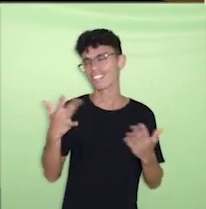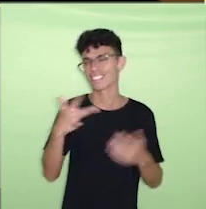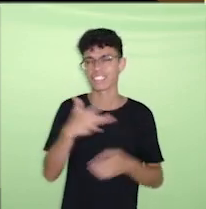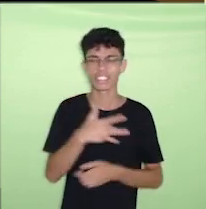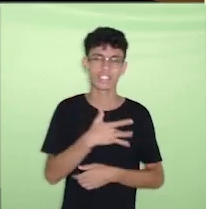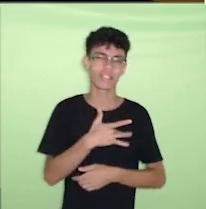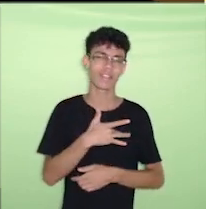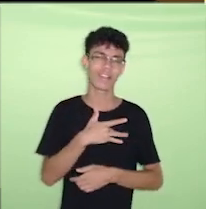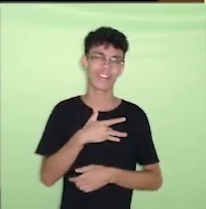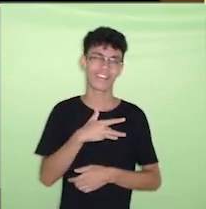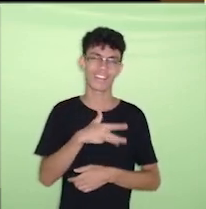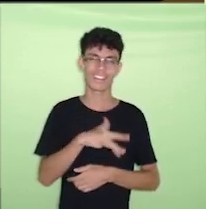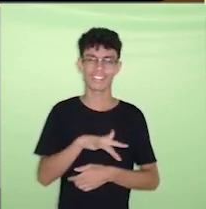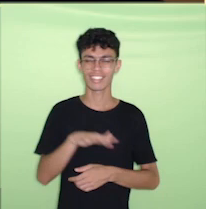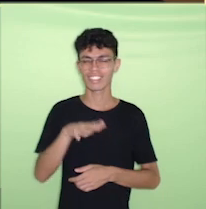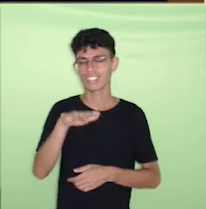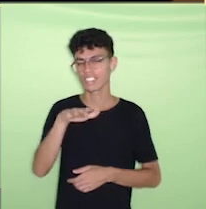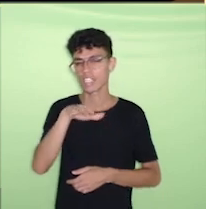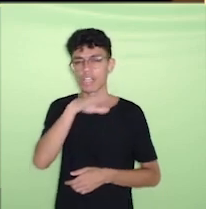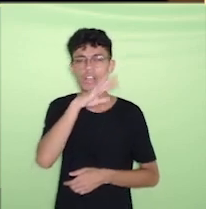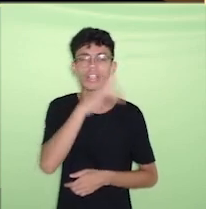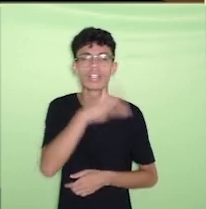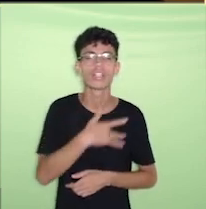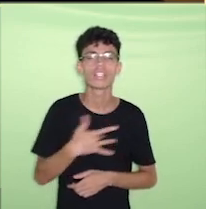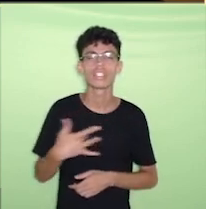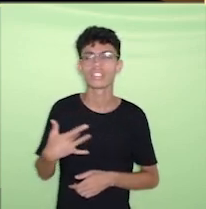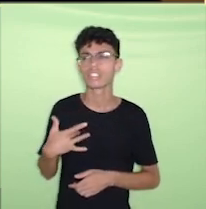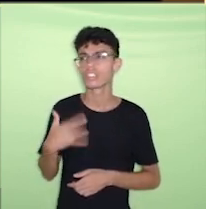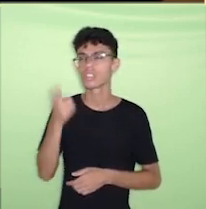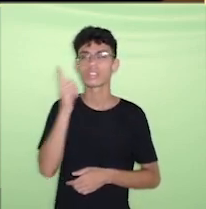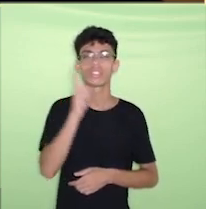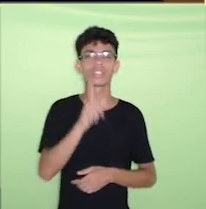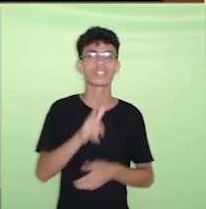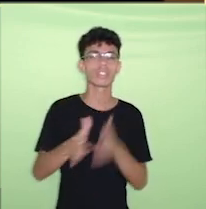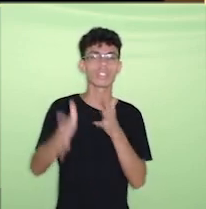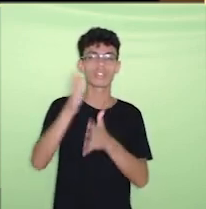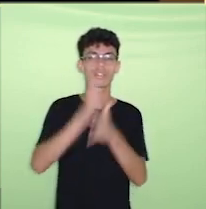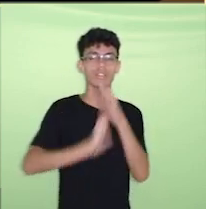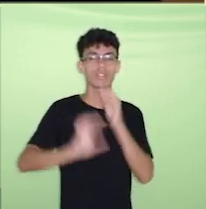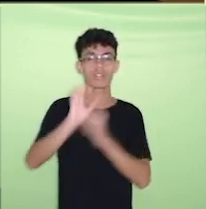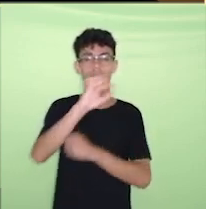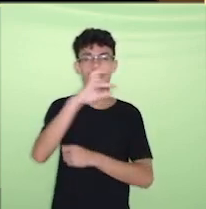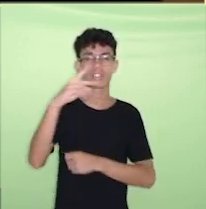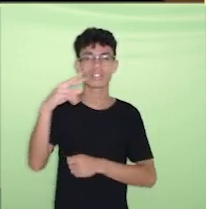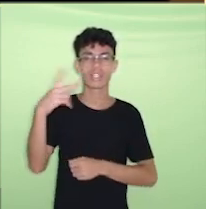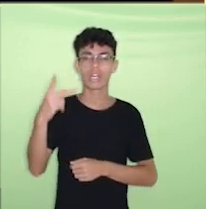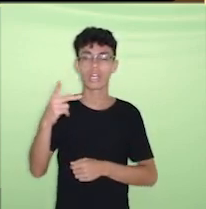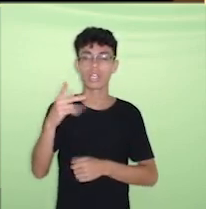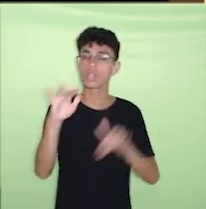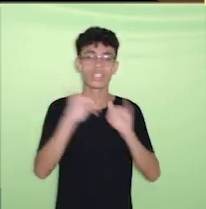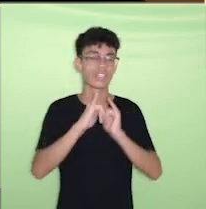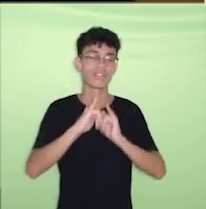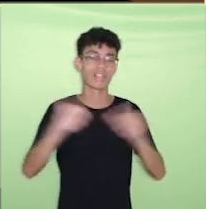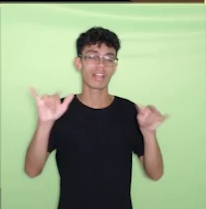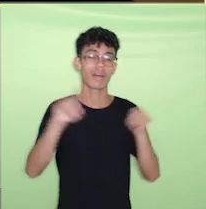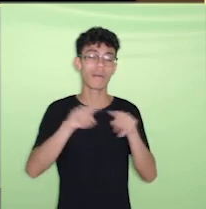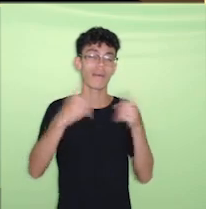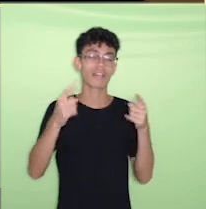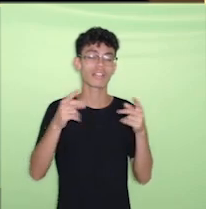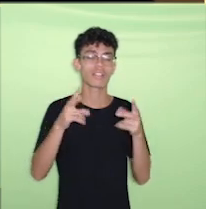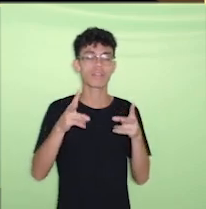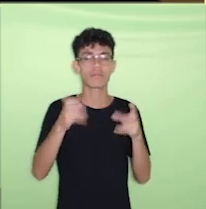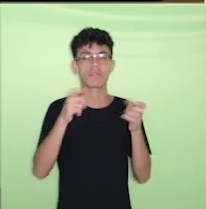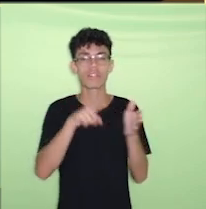Pobrezinhas, estão mal. E não te ouço muito bem, cooperadora. Eu não queria te dizer, mas